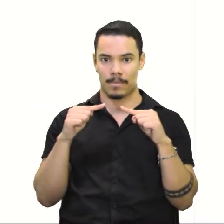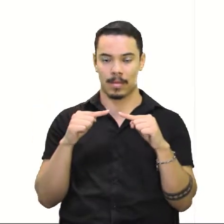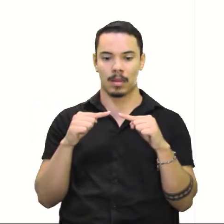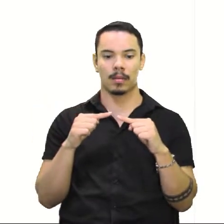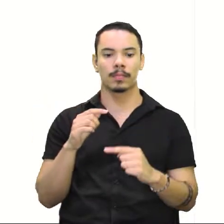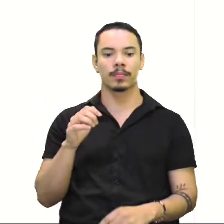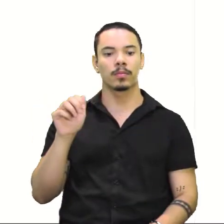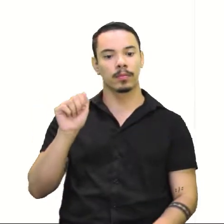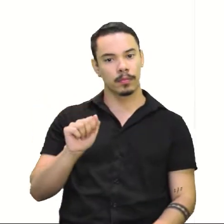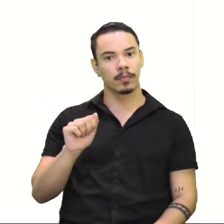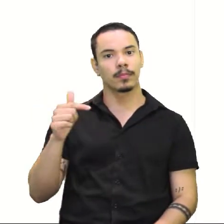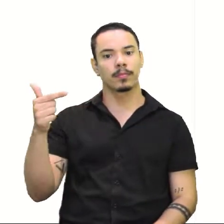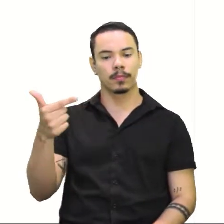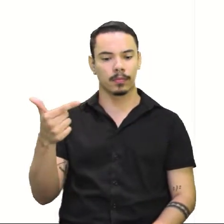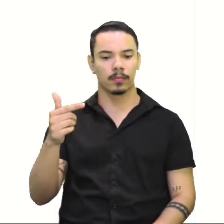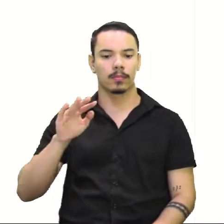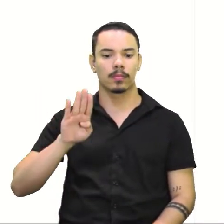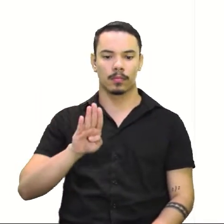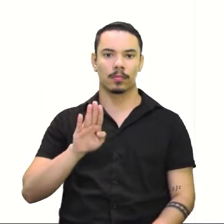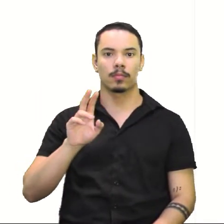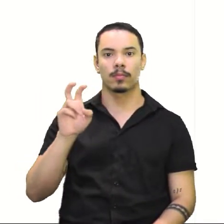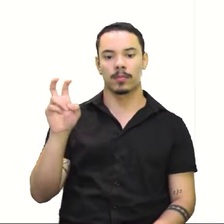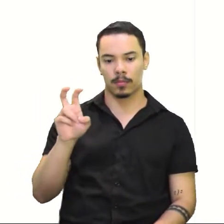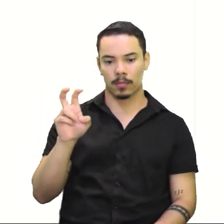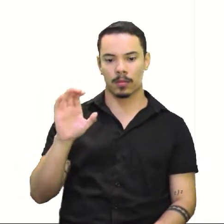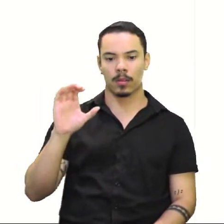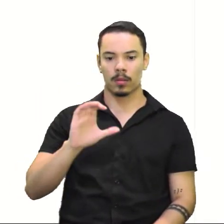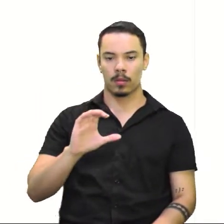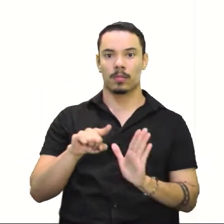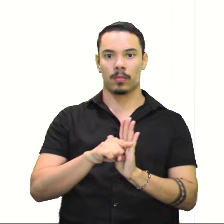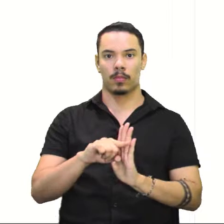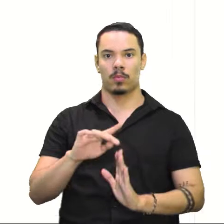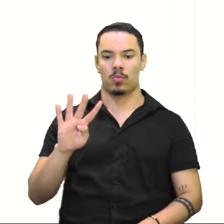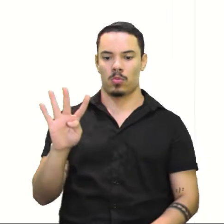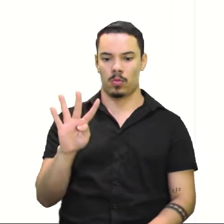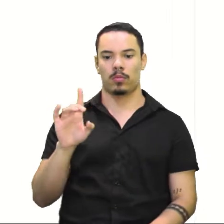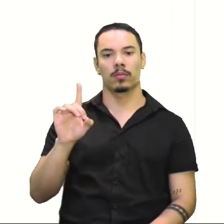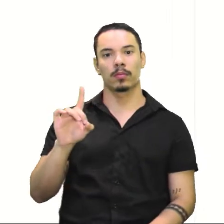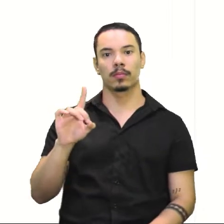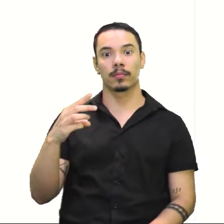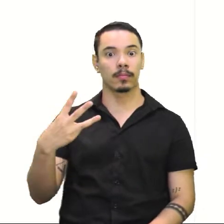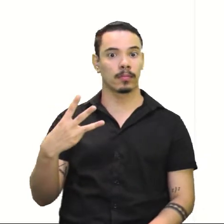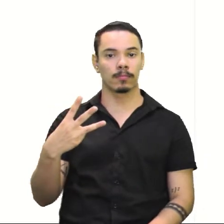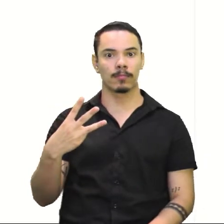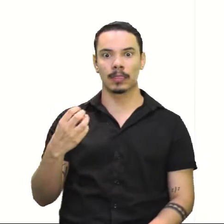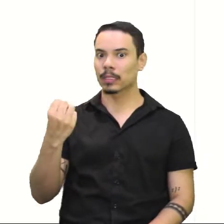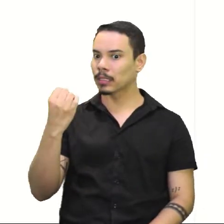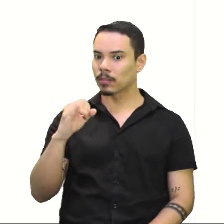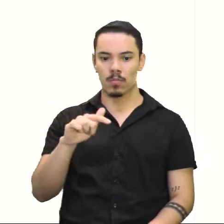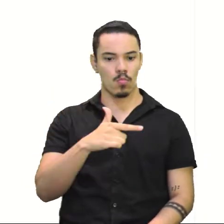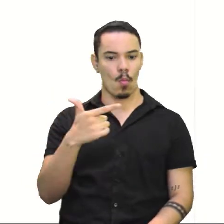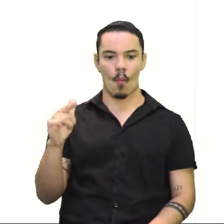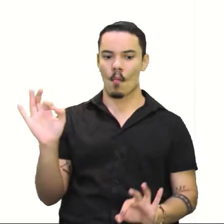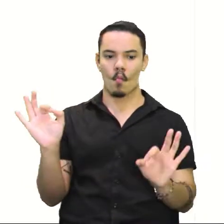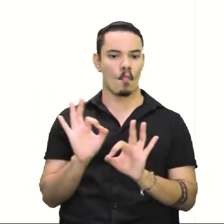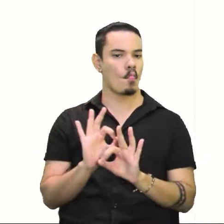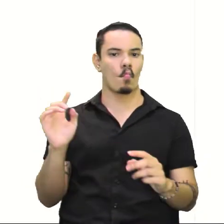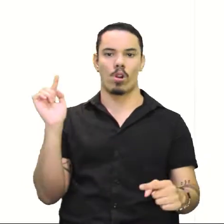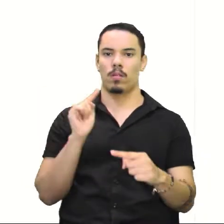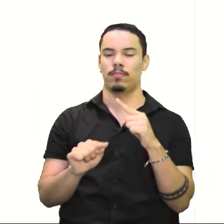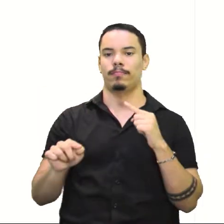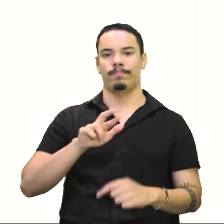vale 2, o B vale 5, o C vale menos 4 e o D vale 3. Fora isso, a gente não pode afirmar que é igual, né? Se não